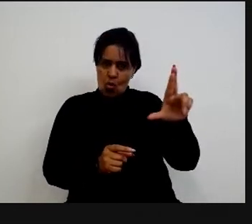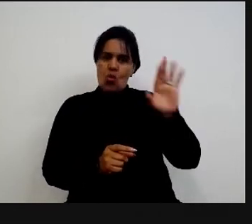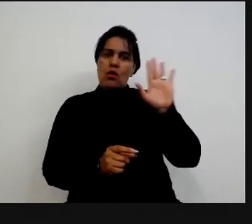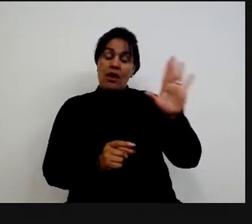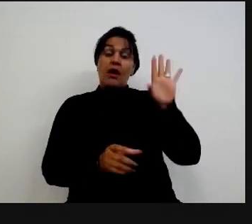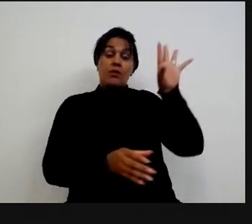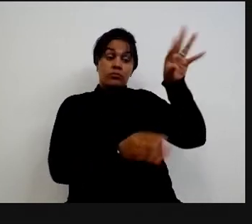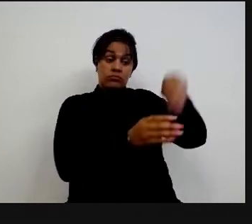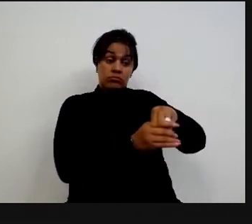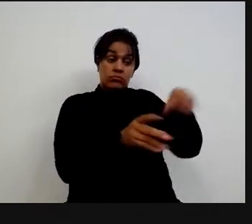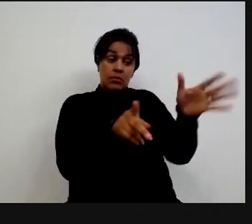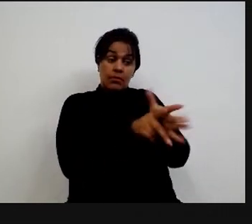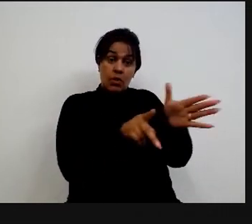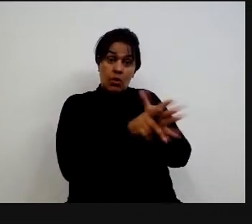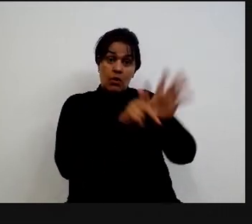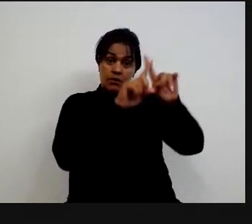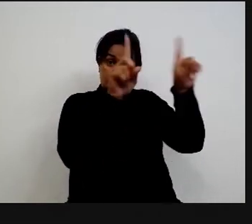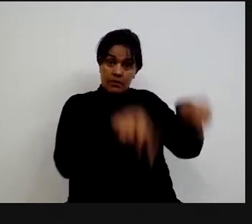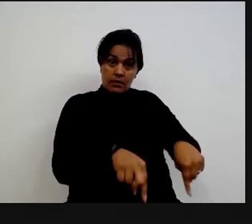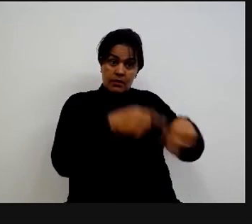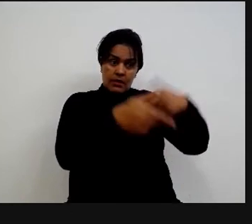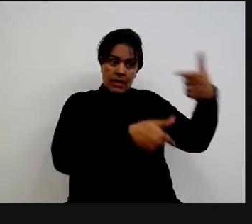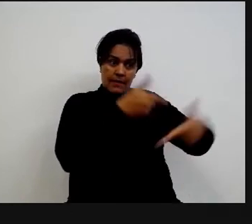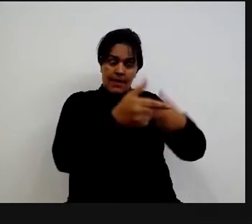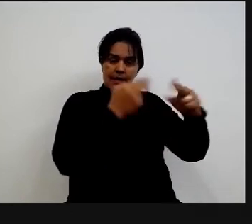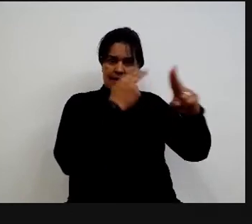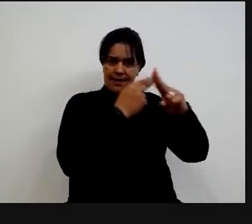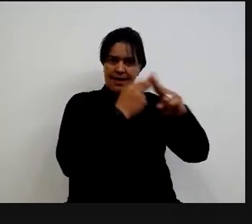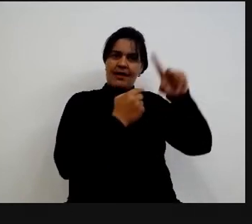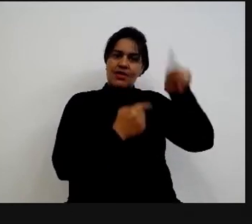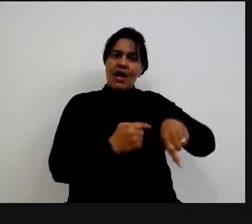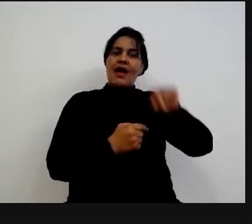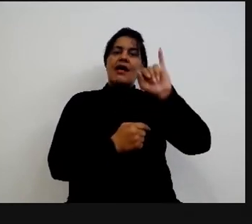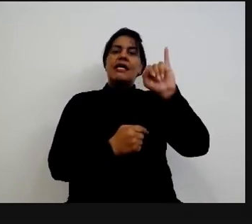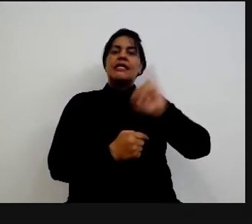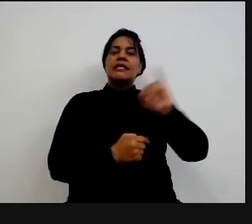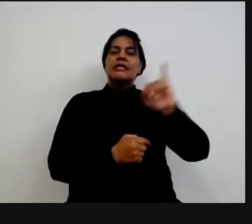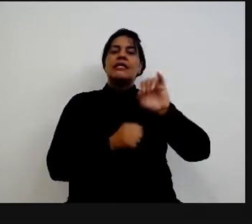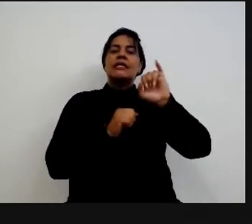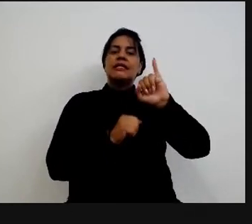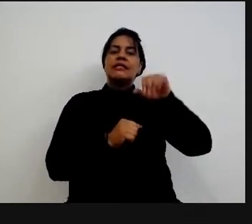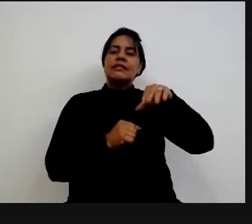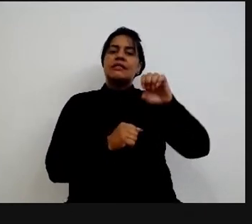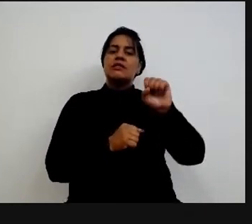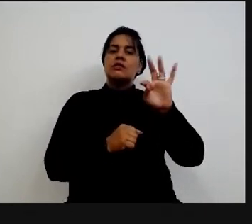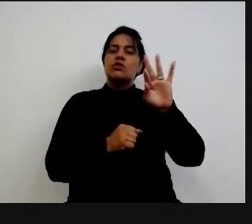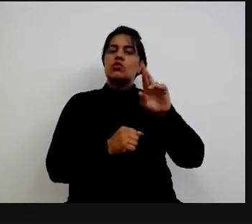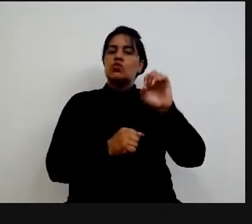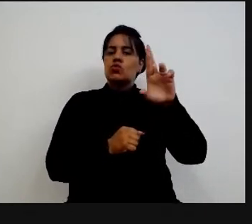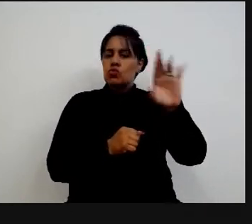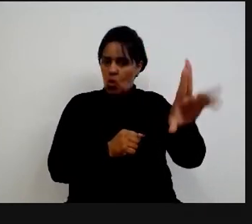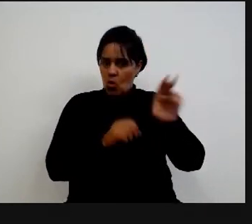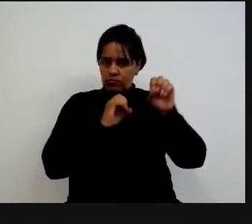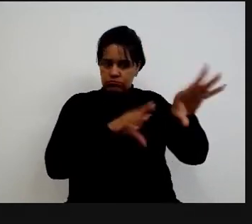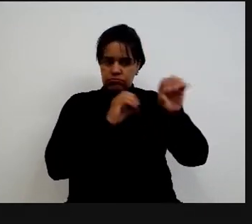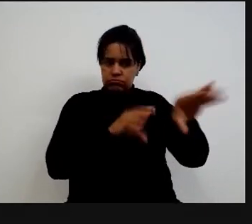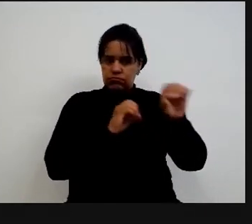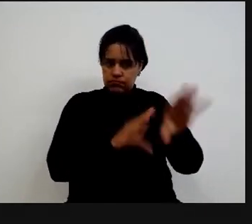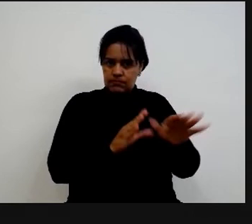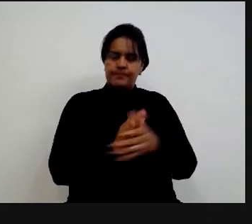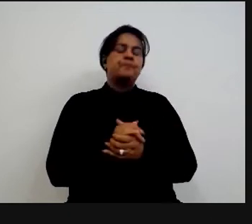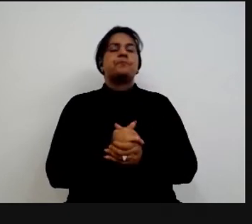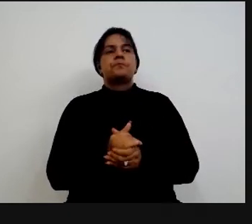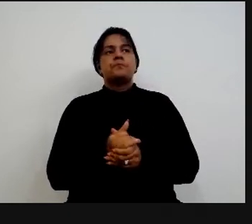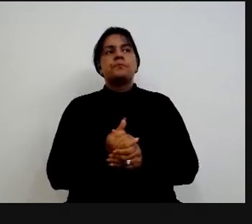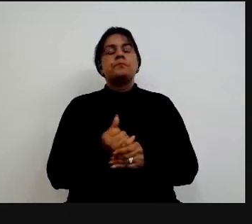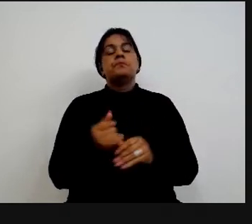desejado, e nós depois fazemos a atualização sobre o tema, como ele vai abordar as dinâmicas de aprendizagem. E um elemento muito importante